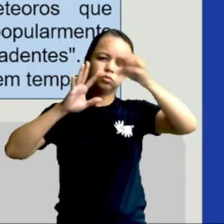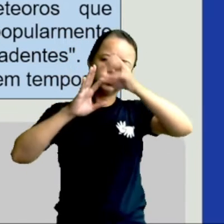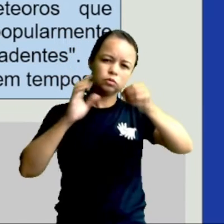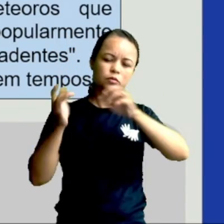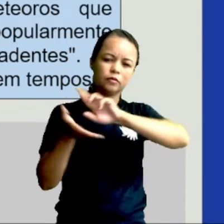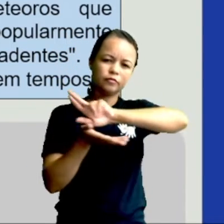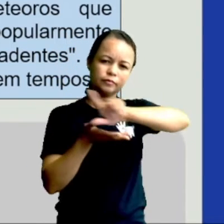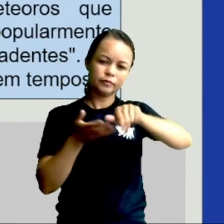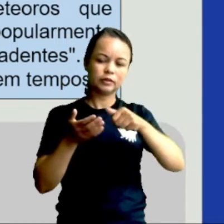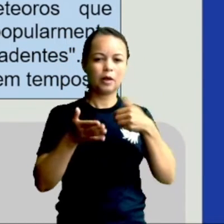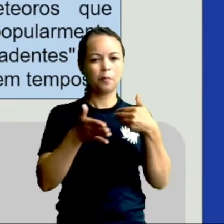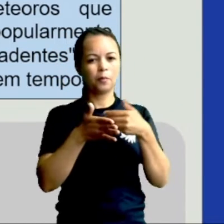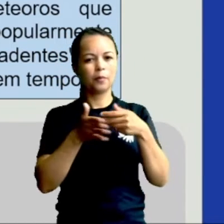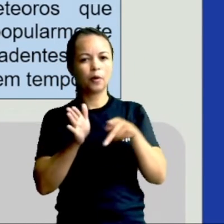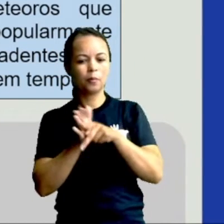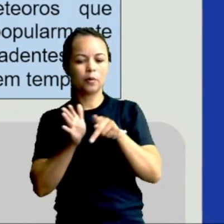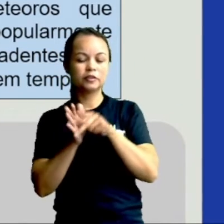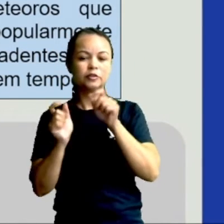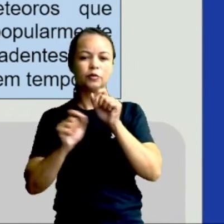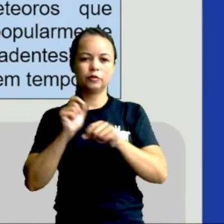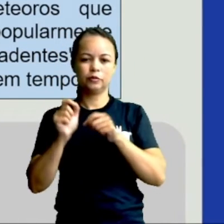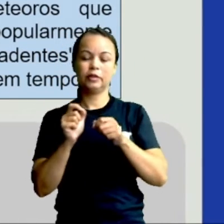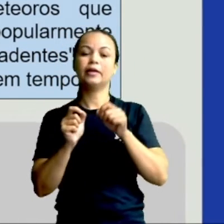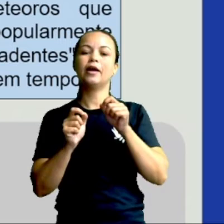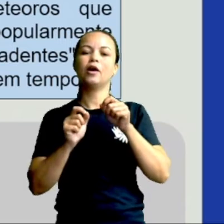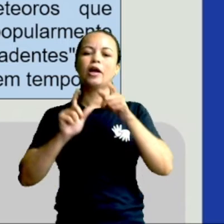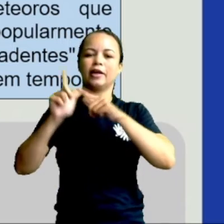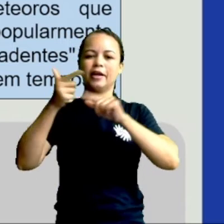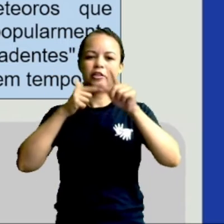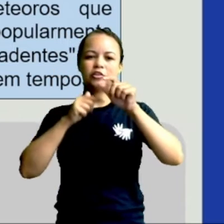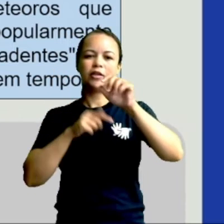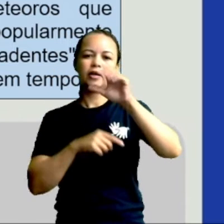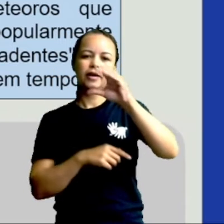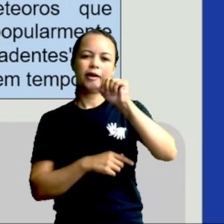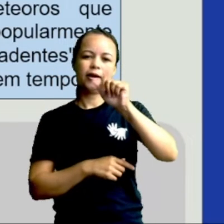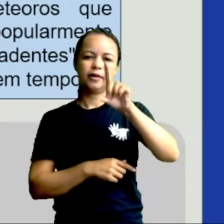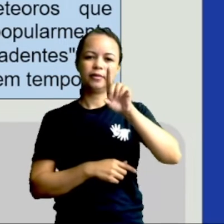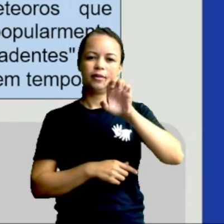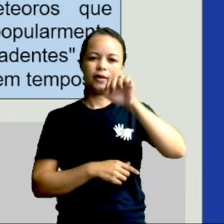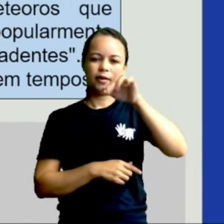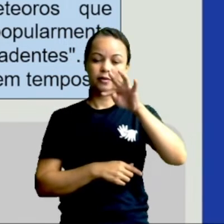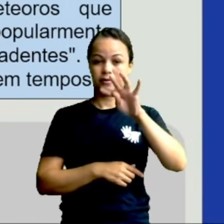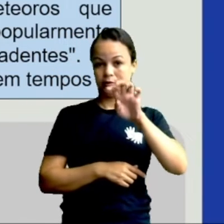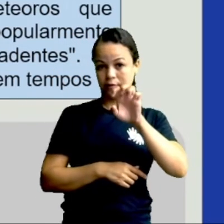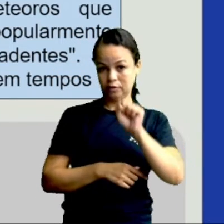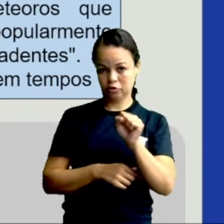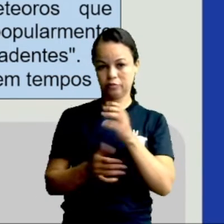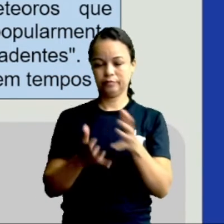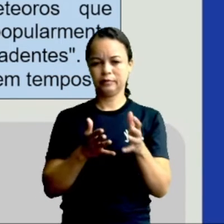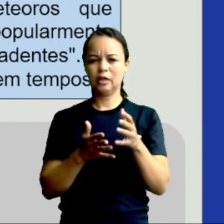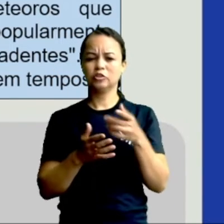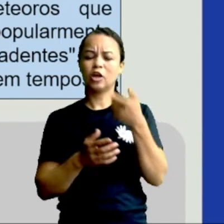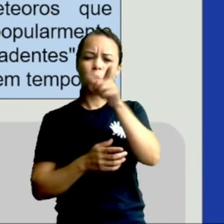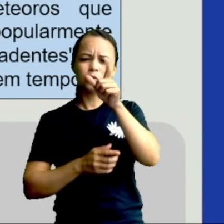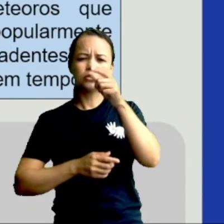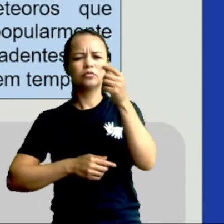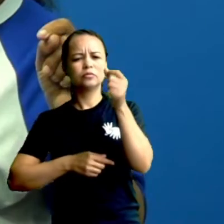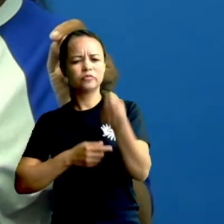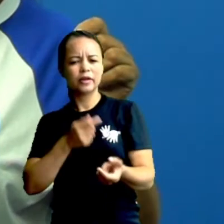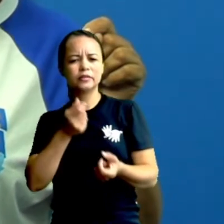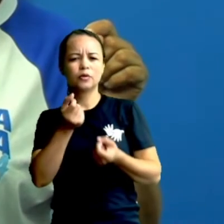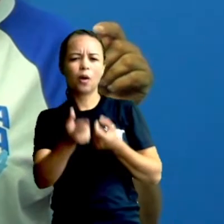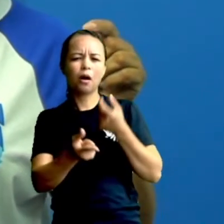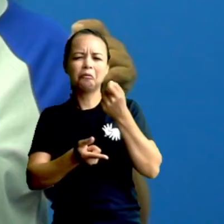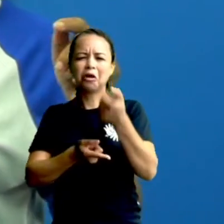que popularmente chamamos de estrelas cadentes. Já outros surgem de tempos em tempos. Olha para